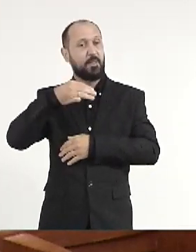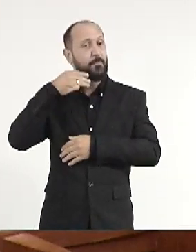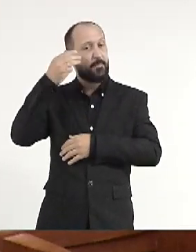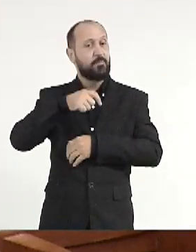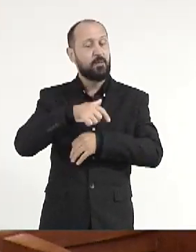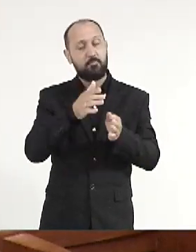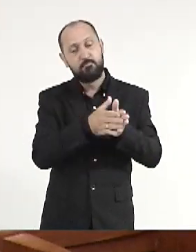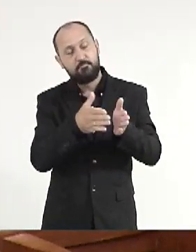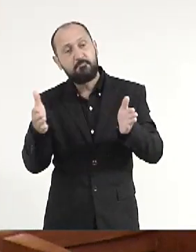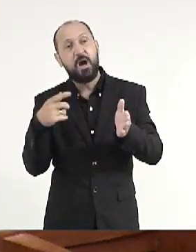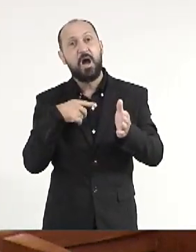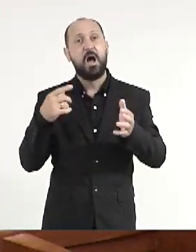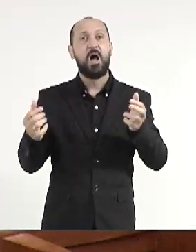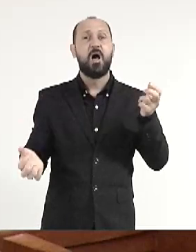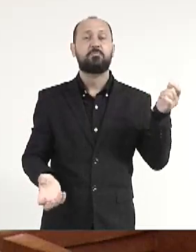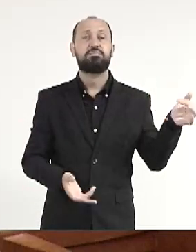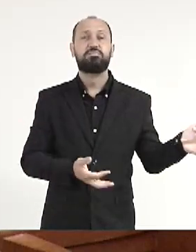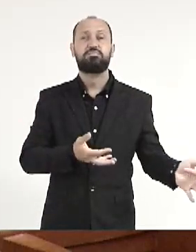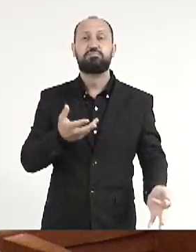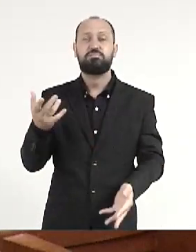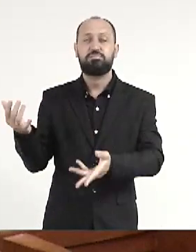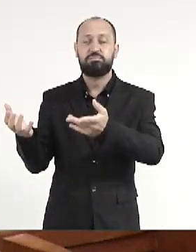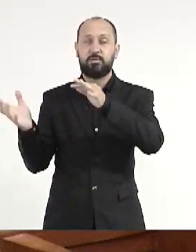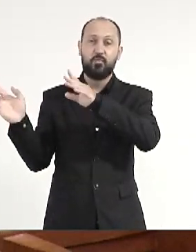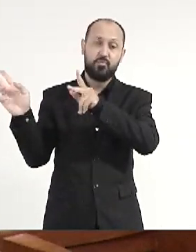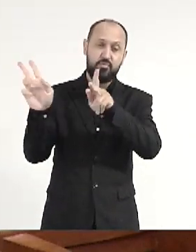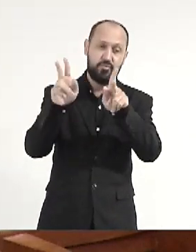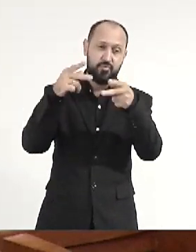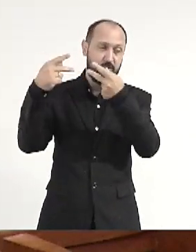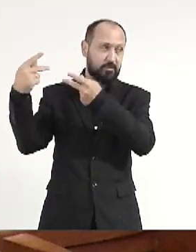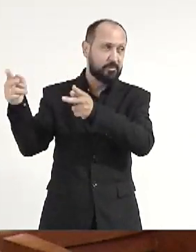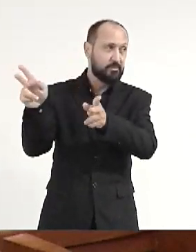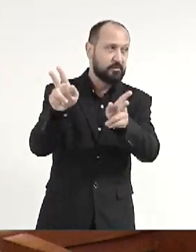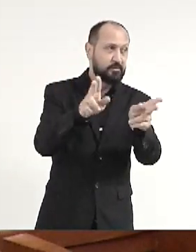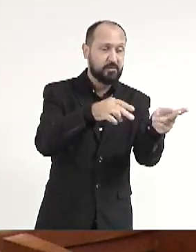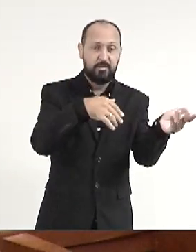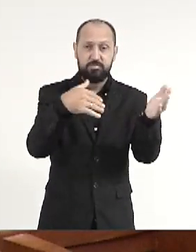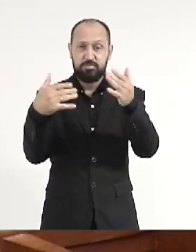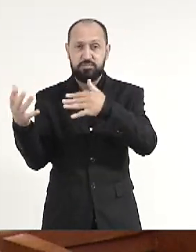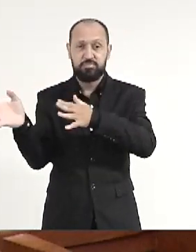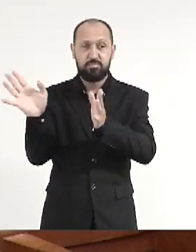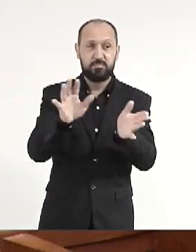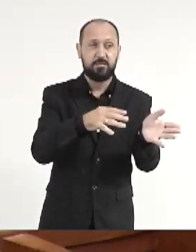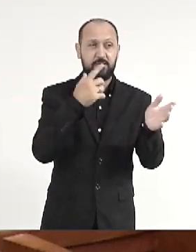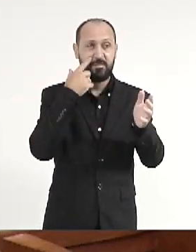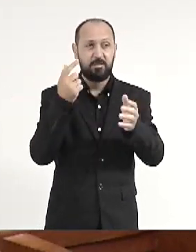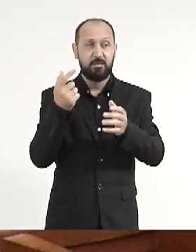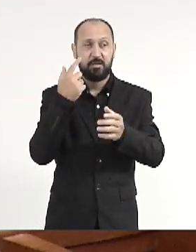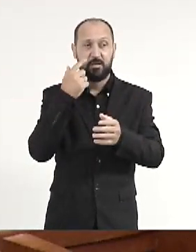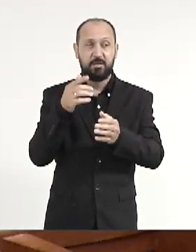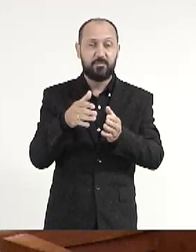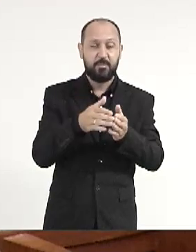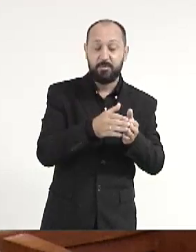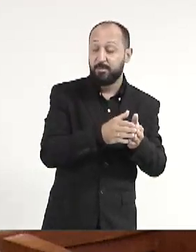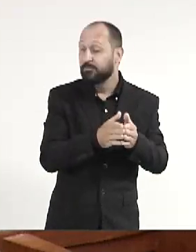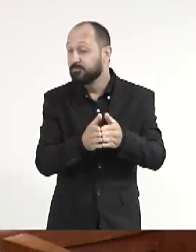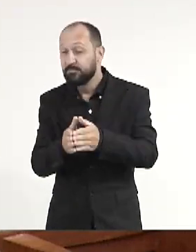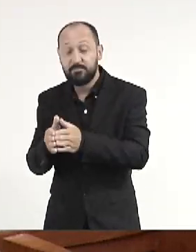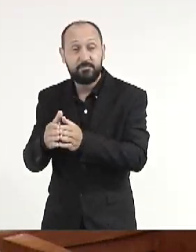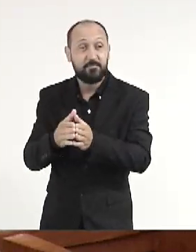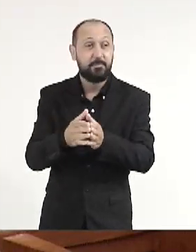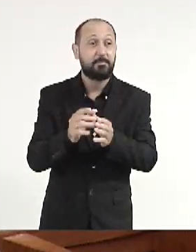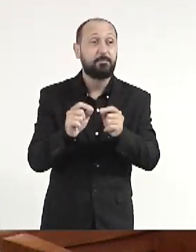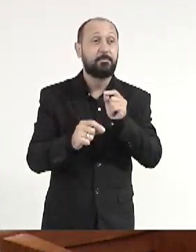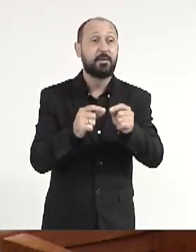naquele processo, a fumaça, o vento que vinha para lá e para cá, eles ficavam andando de barco de um lado para o outro para que eles